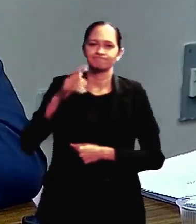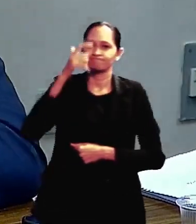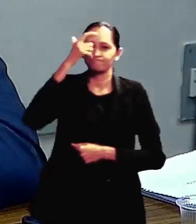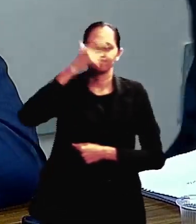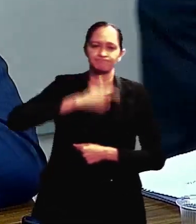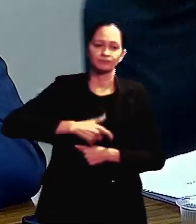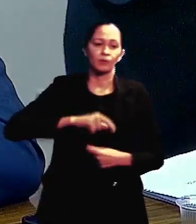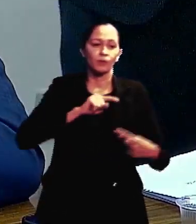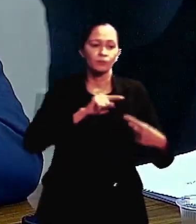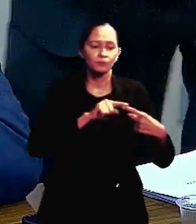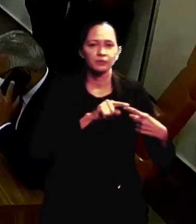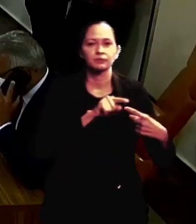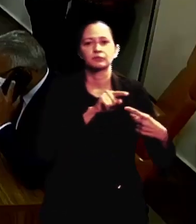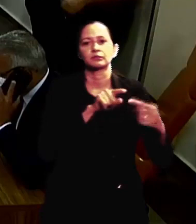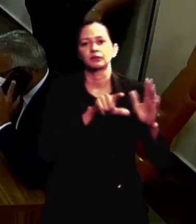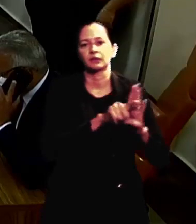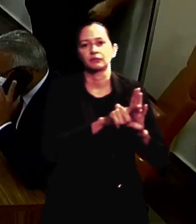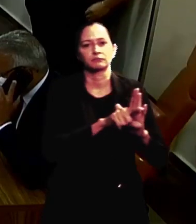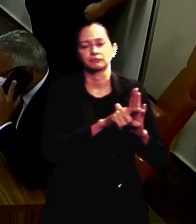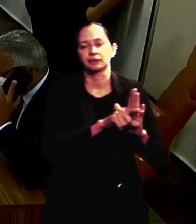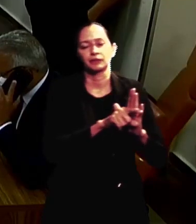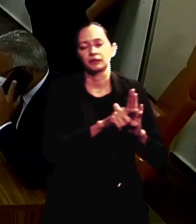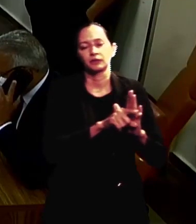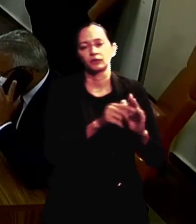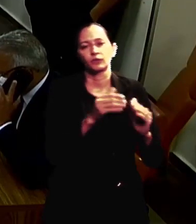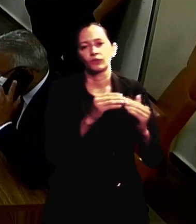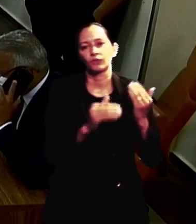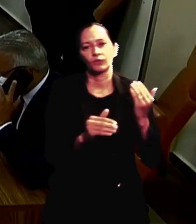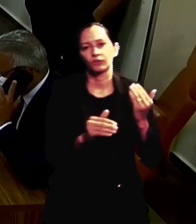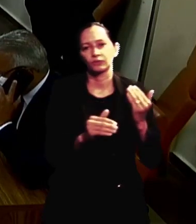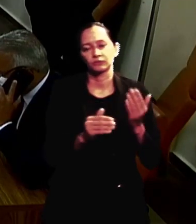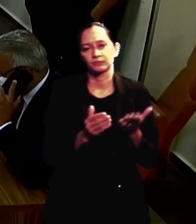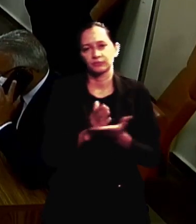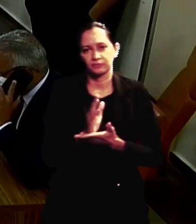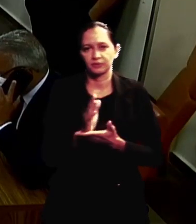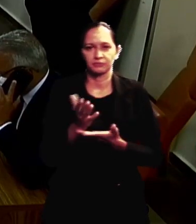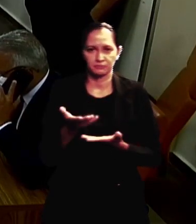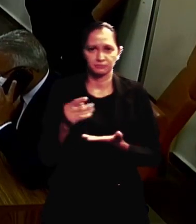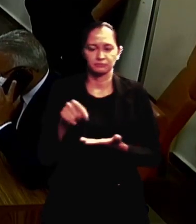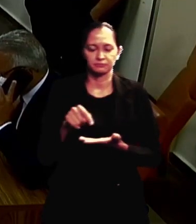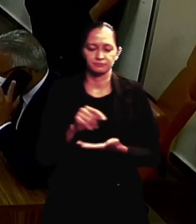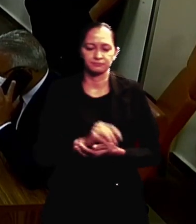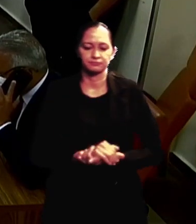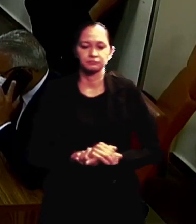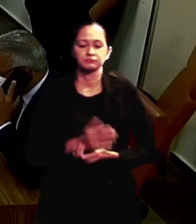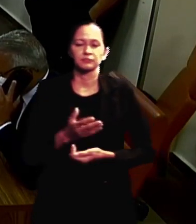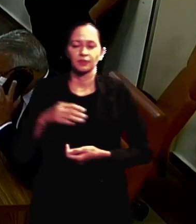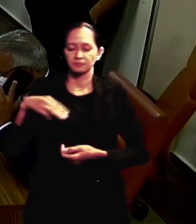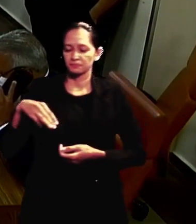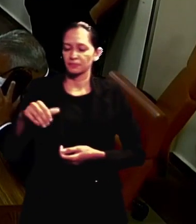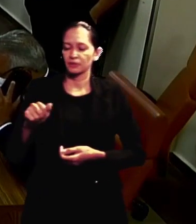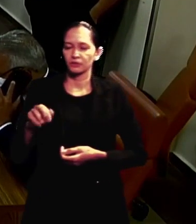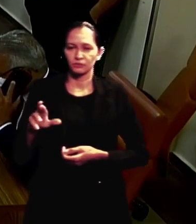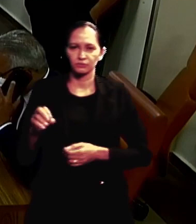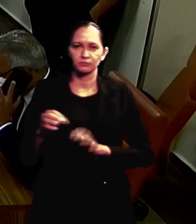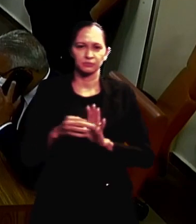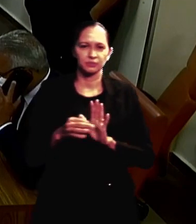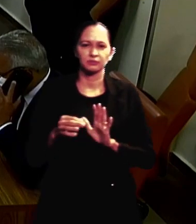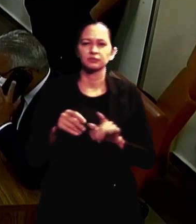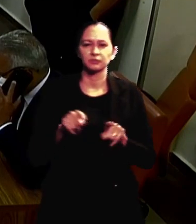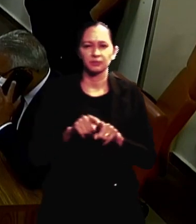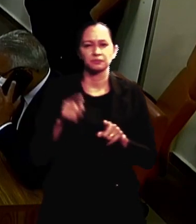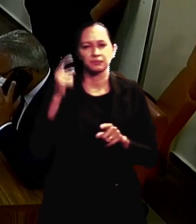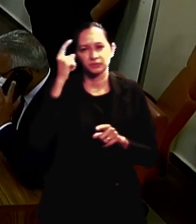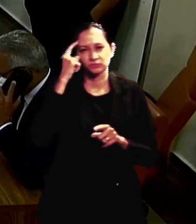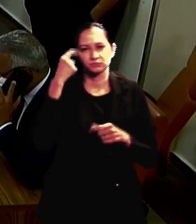Senhor presidente. Vereador Mauro Rubens. Acompanho o voto do vereador Bruno Diniz e a sua orientação também. Acho que essa matéria realmente tem que ser